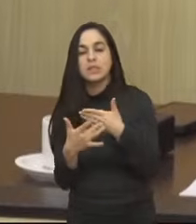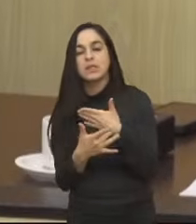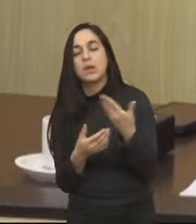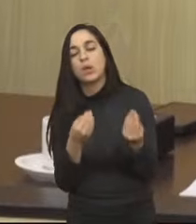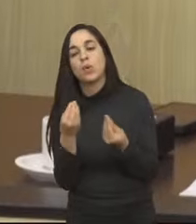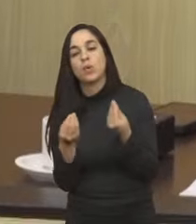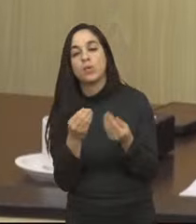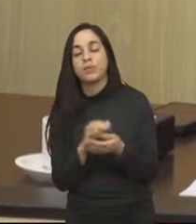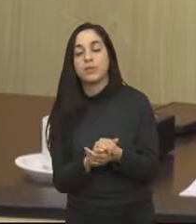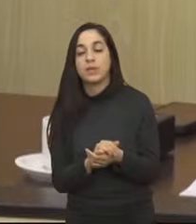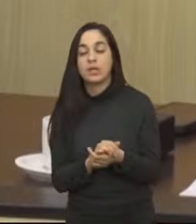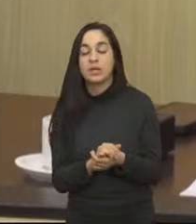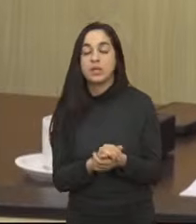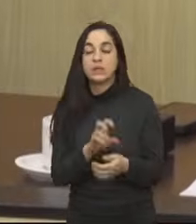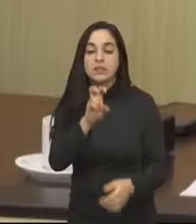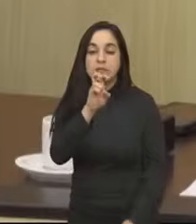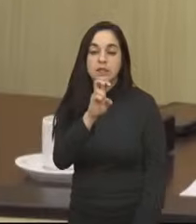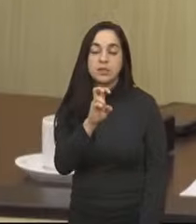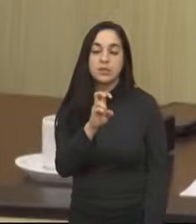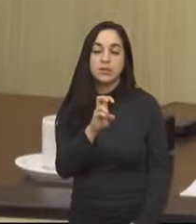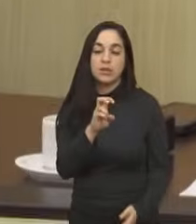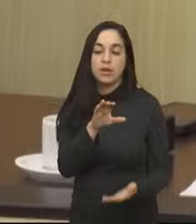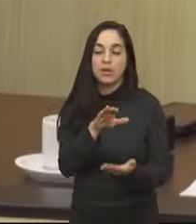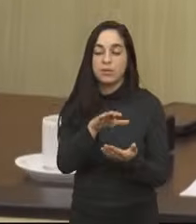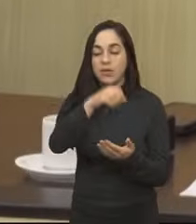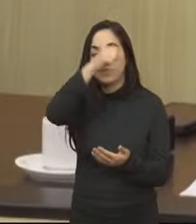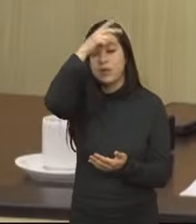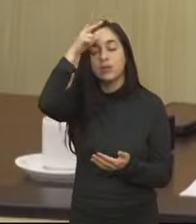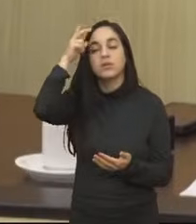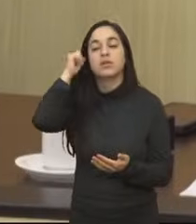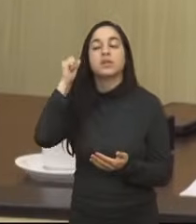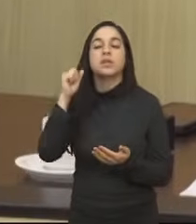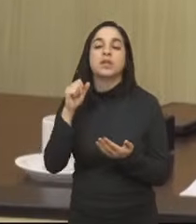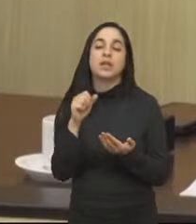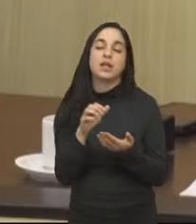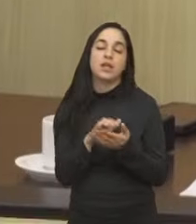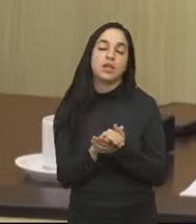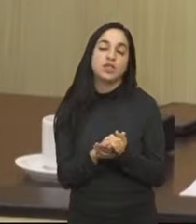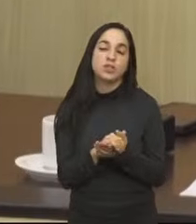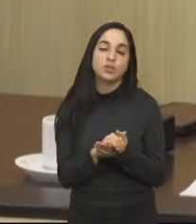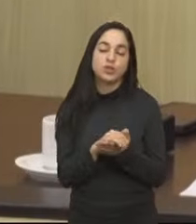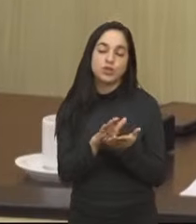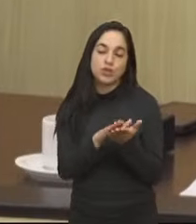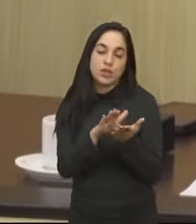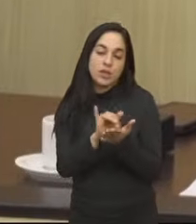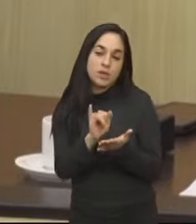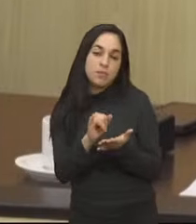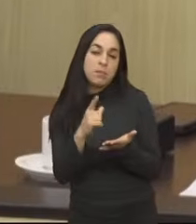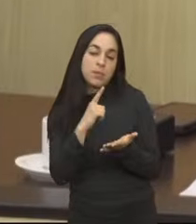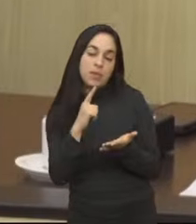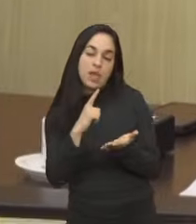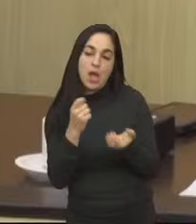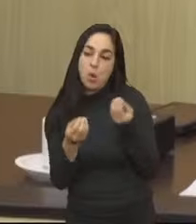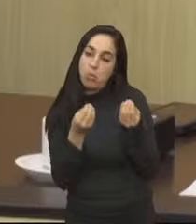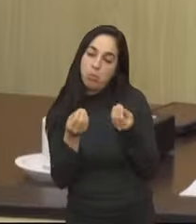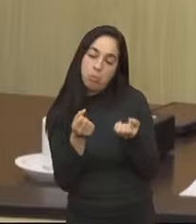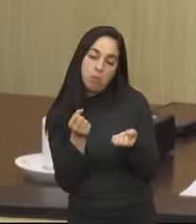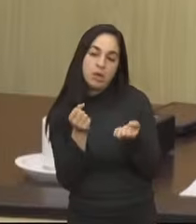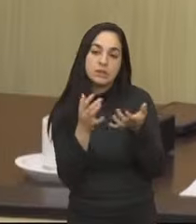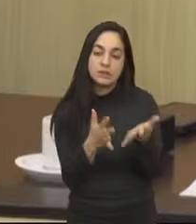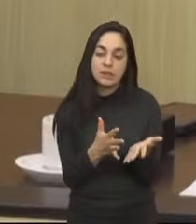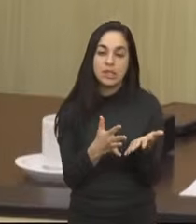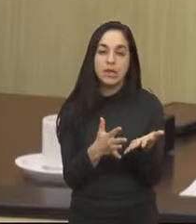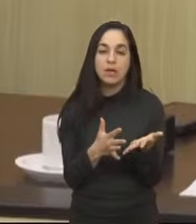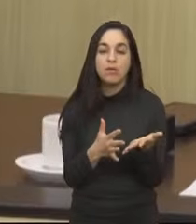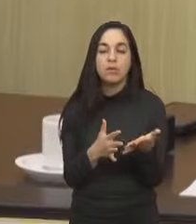5. A Prefeitura Municipal de Jacareí pretende promover mutirão ou alguma outra ação para eliminar